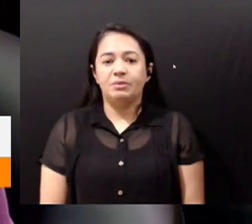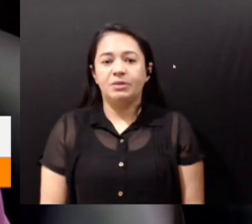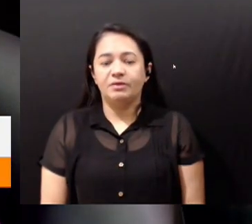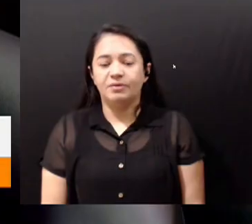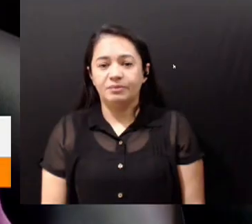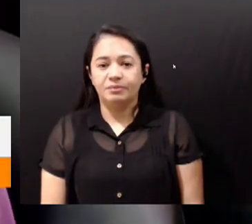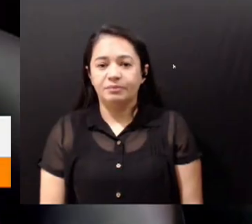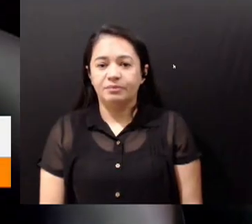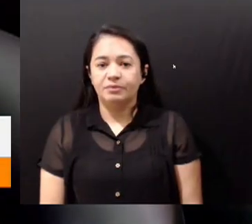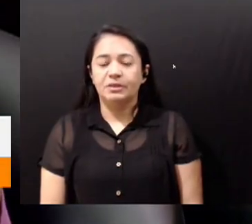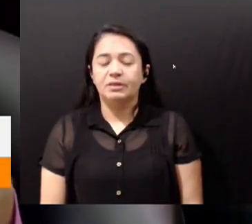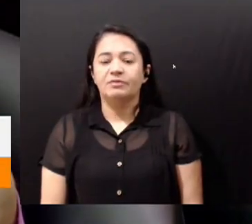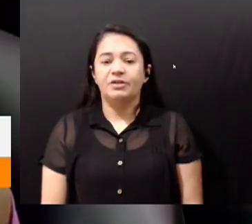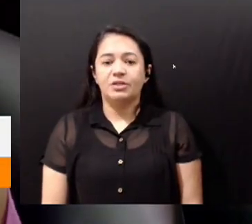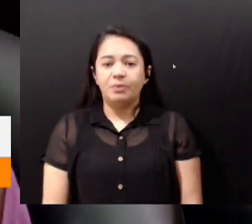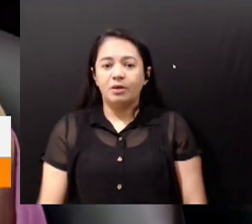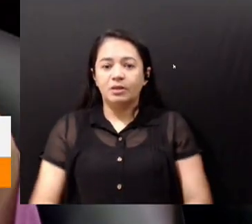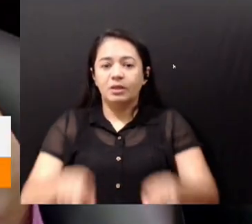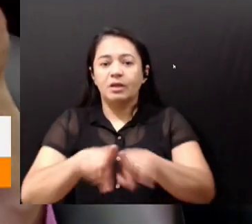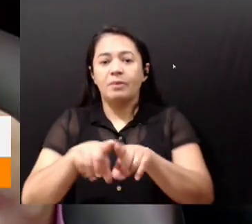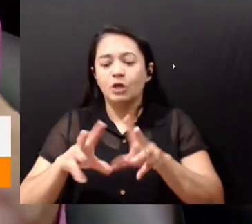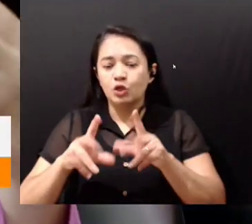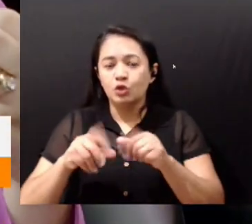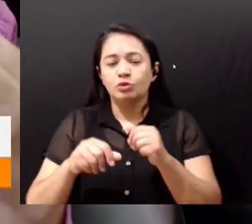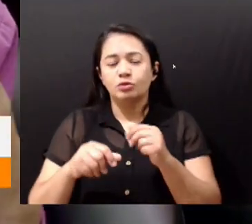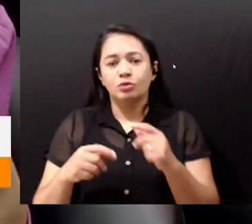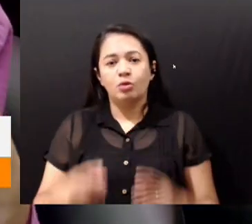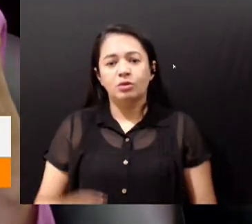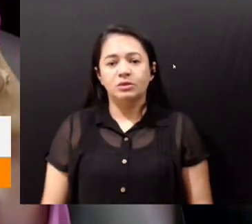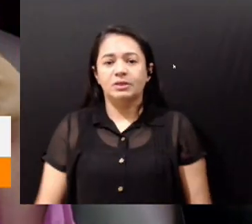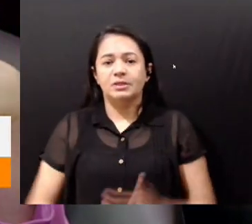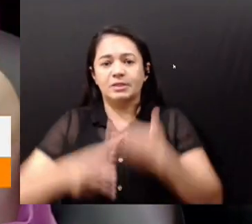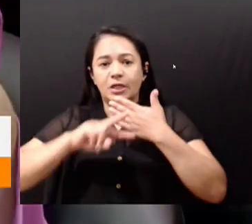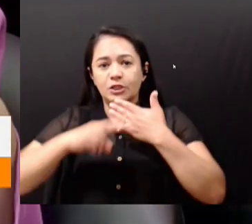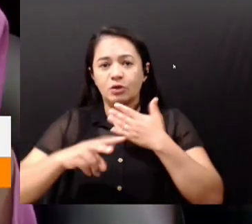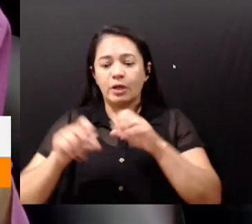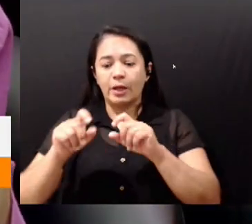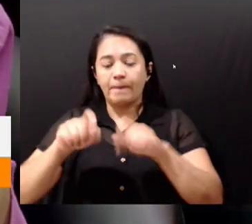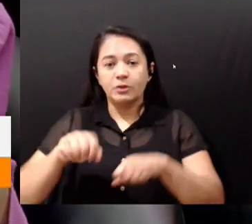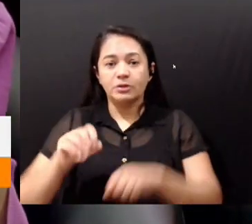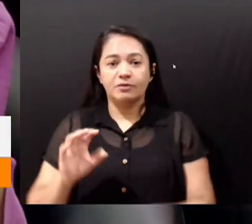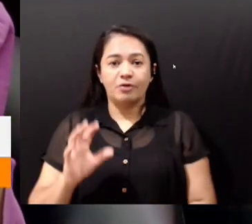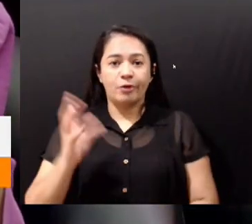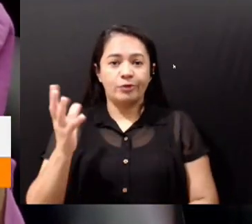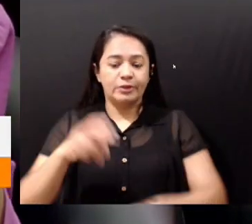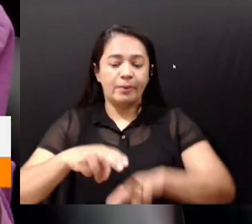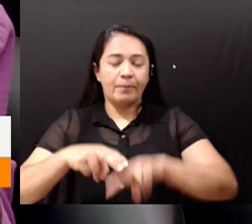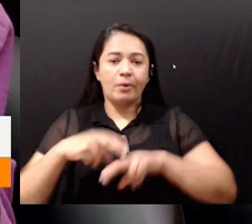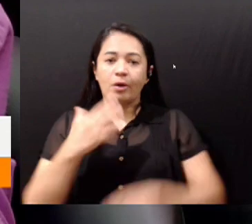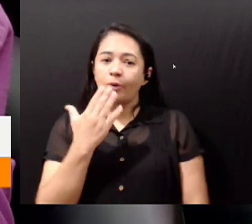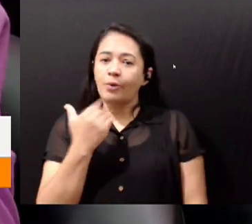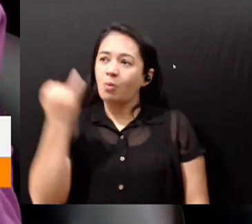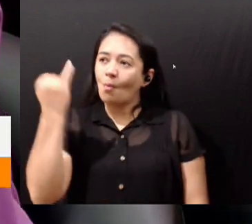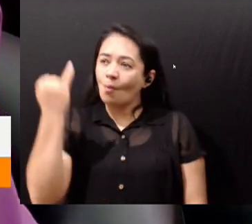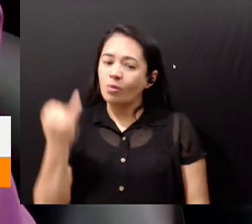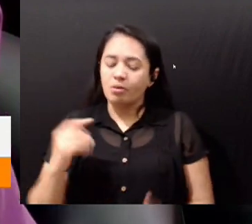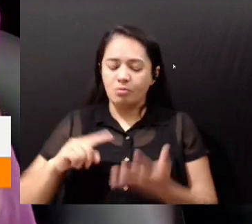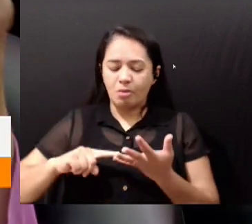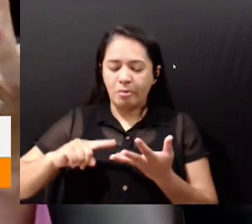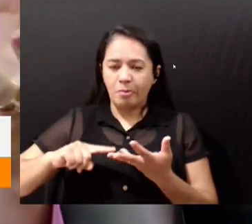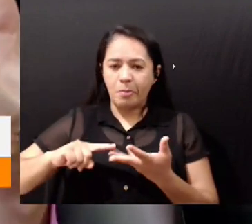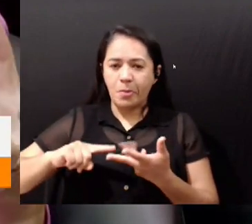as complicações que podem acontecer com essas dietas milagrosas, como disfunção renal, disfunção